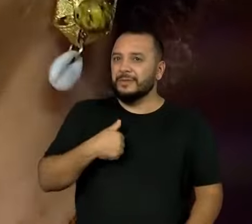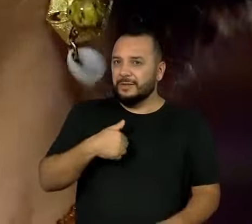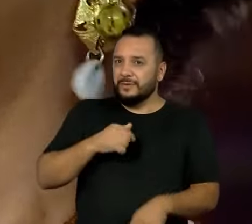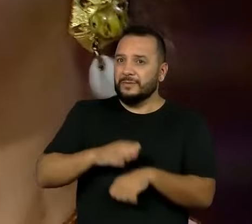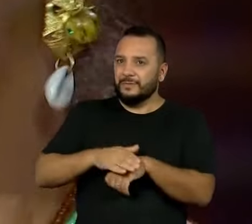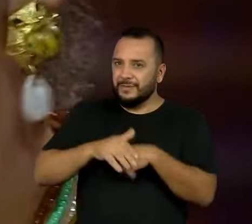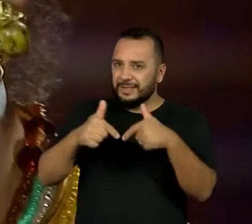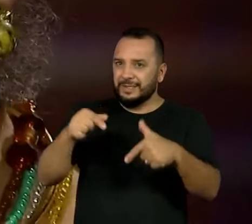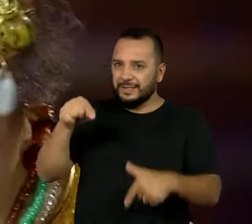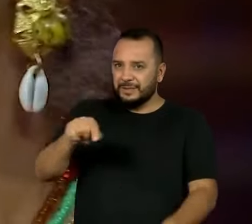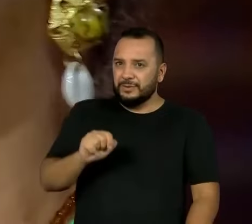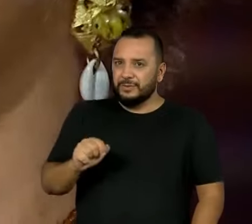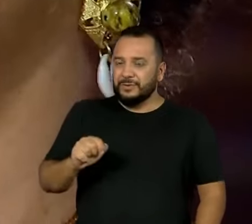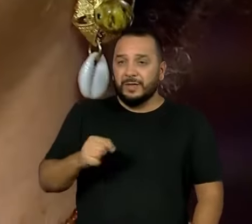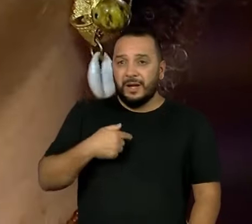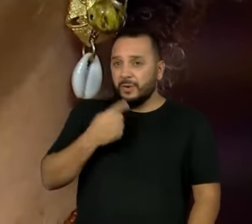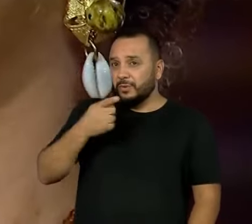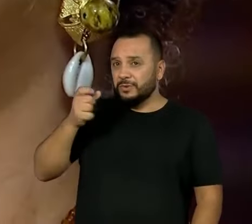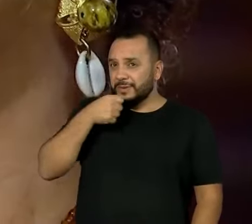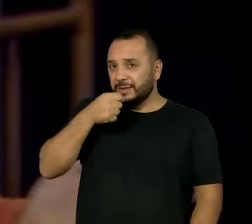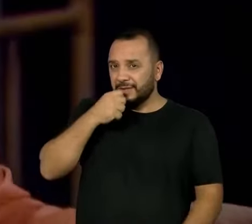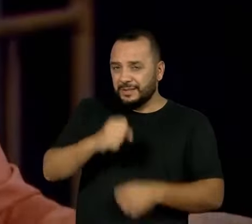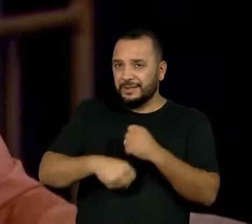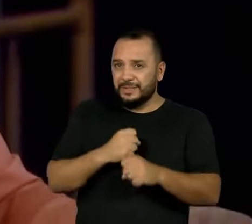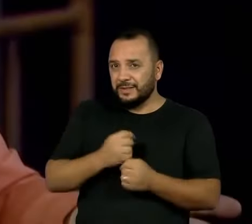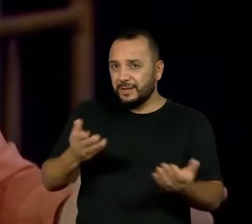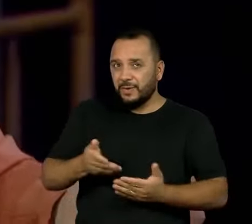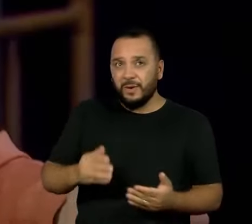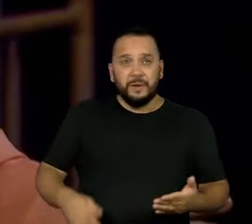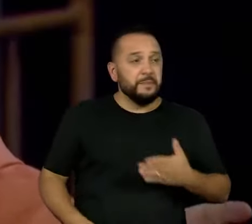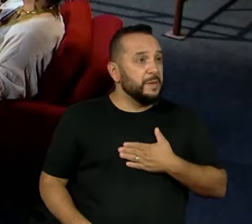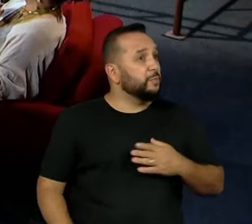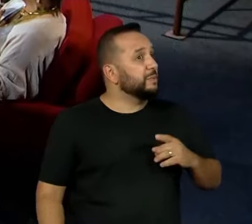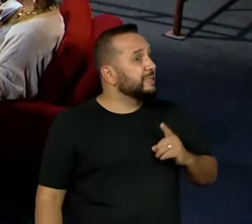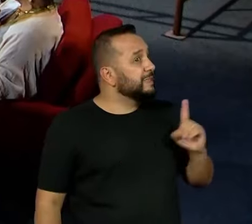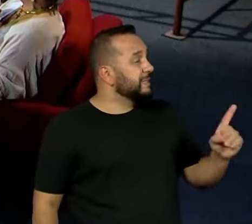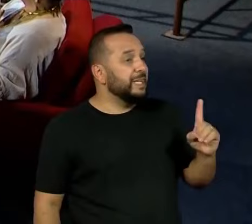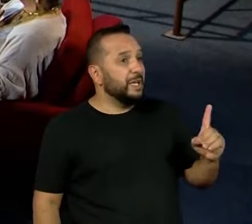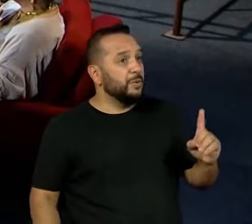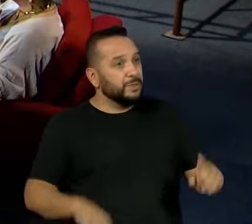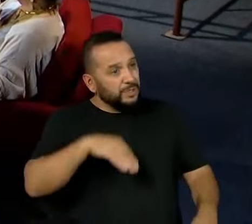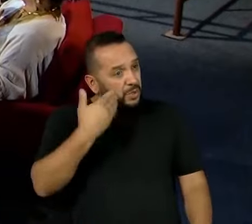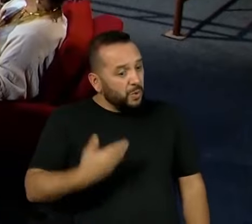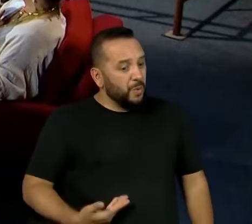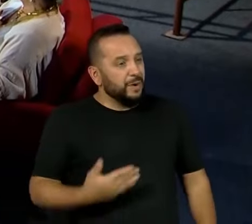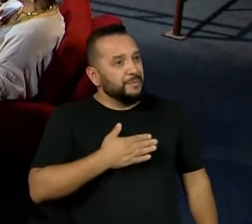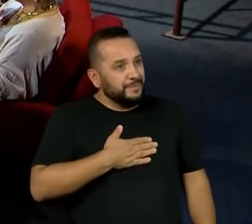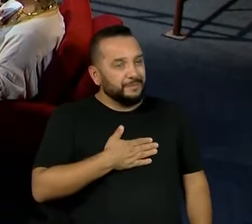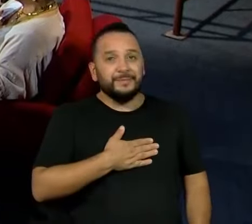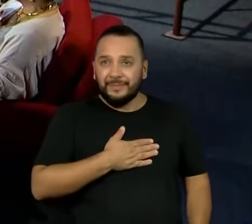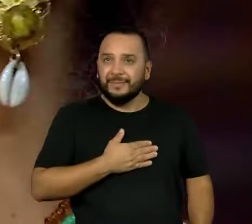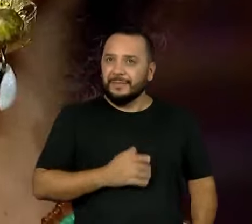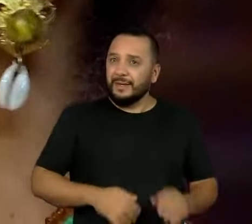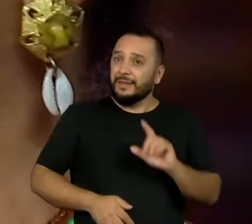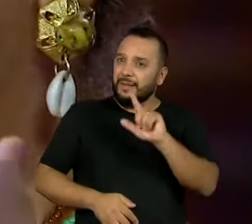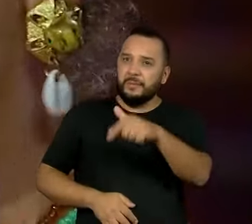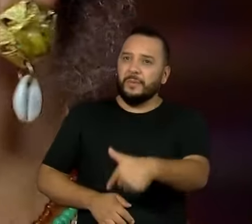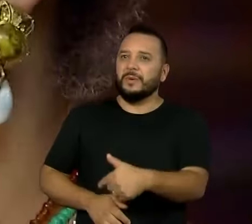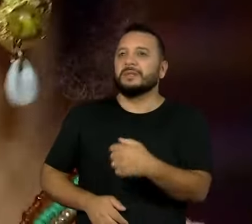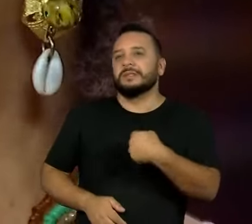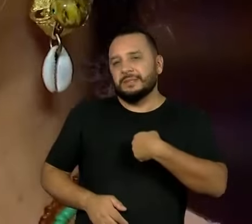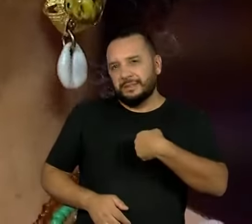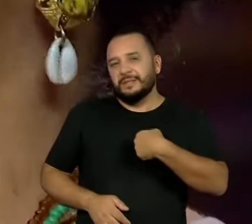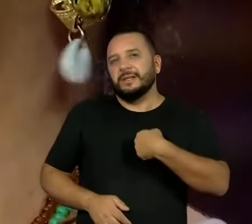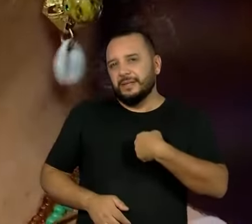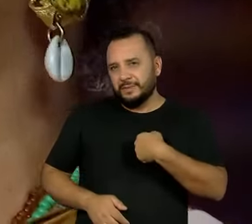isso essa é a última entrevista que eu dou esse ano meu Deus que uma aí depois eu falei eu preciso